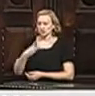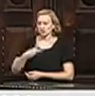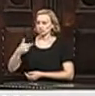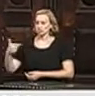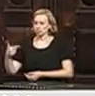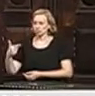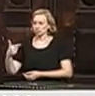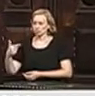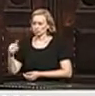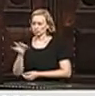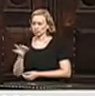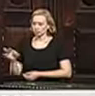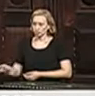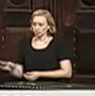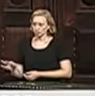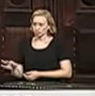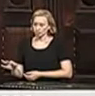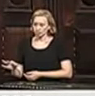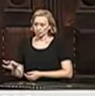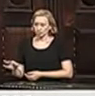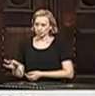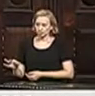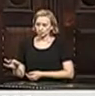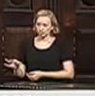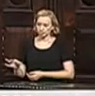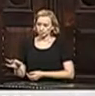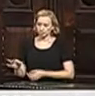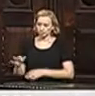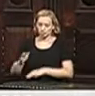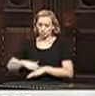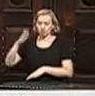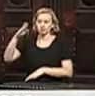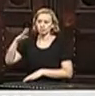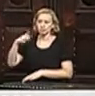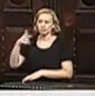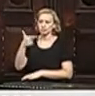E o máximo foi